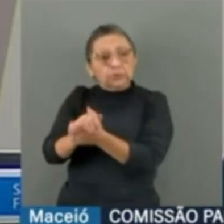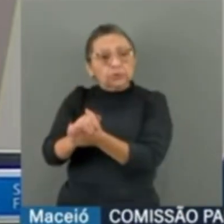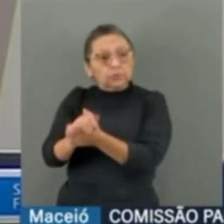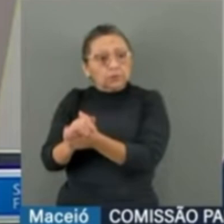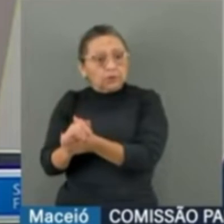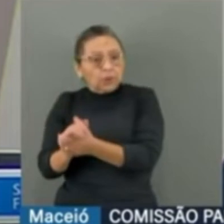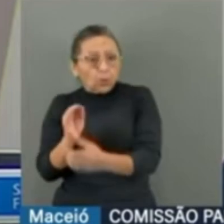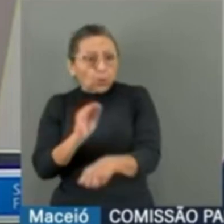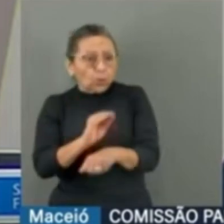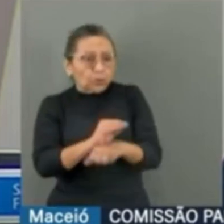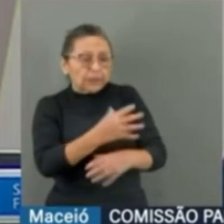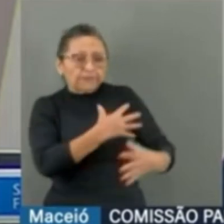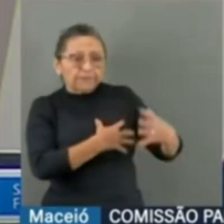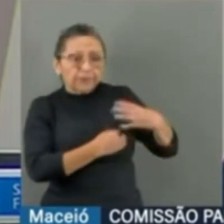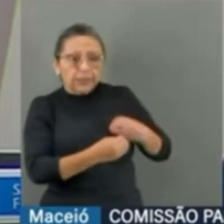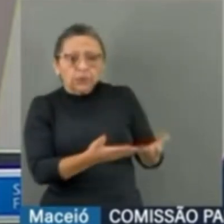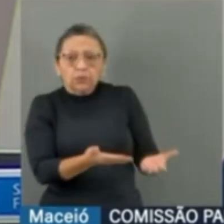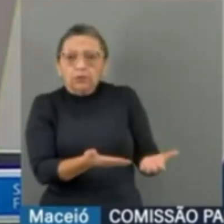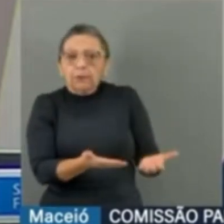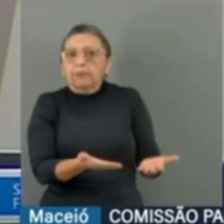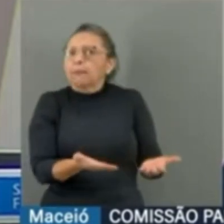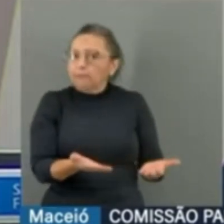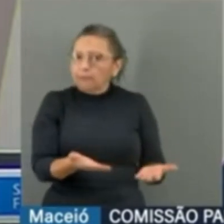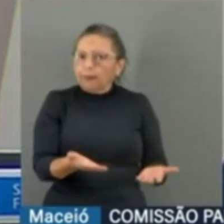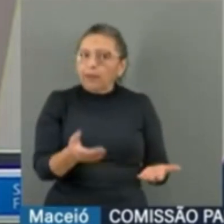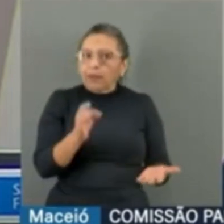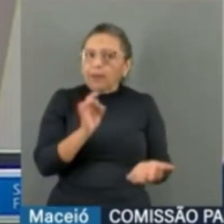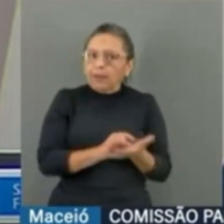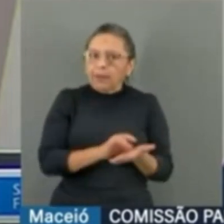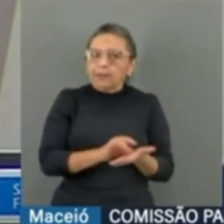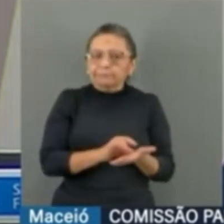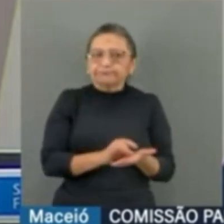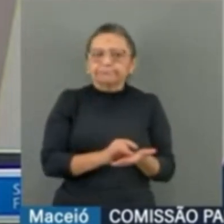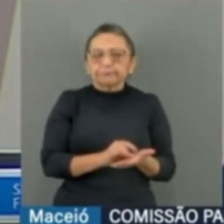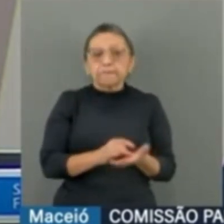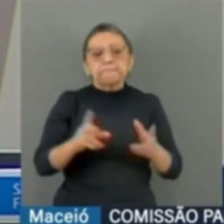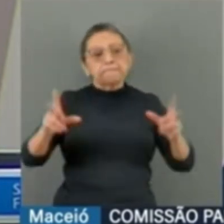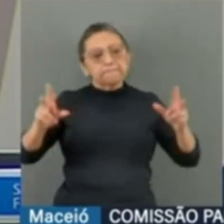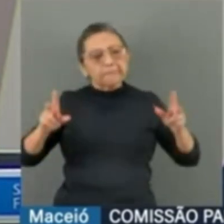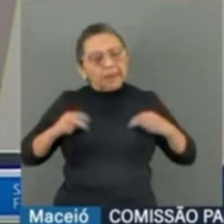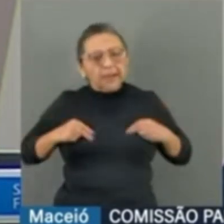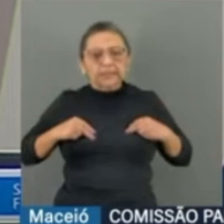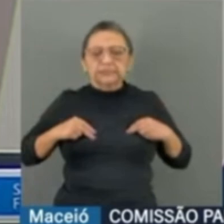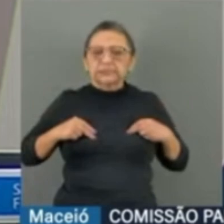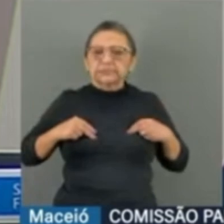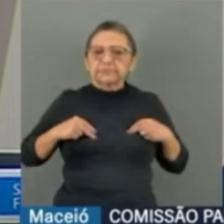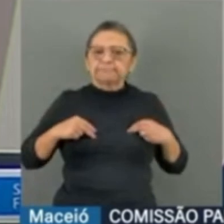filhos é algo que, com certeza, merece a admiração